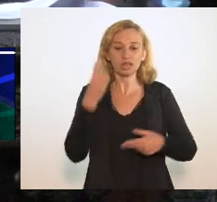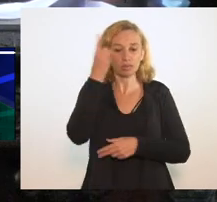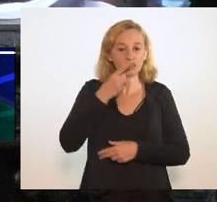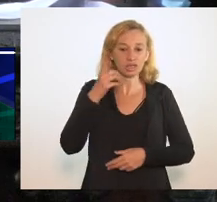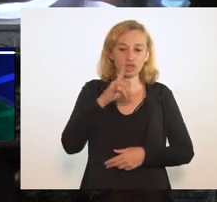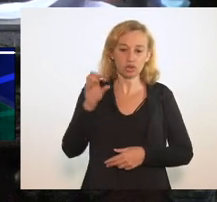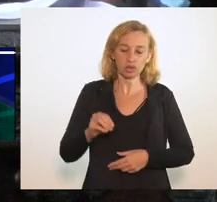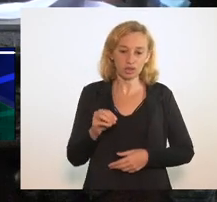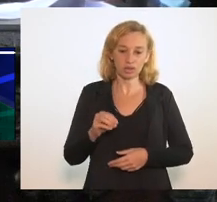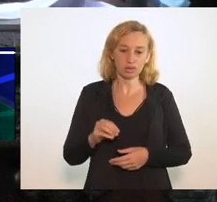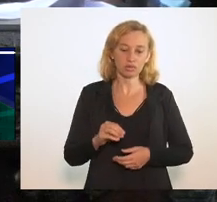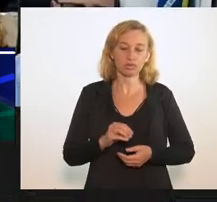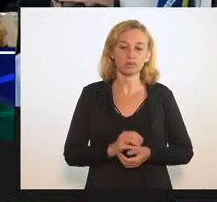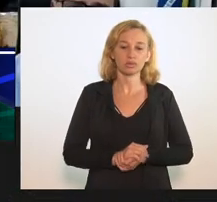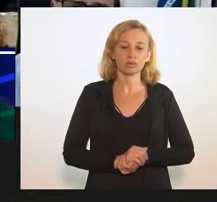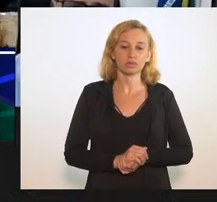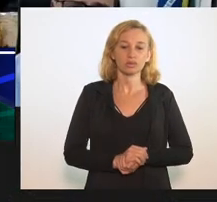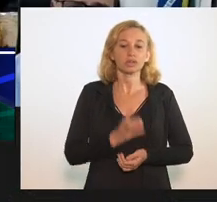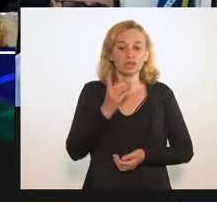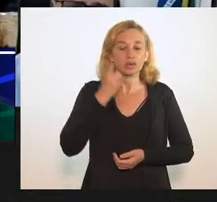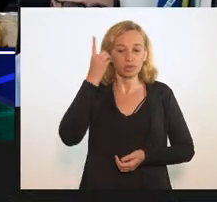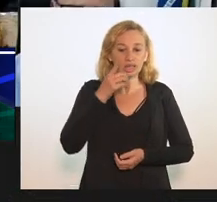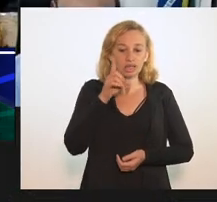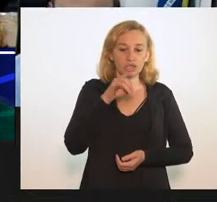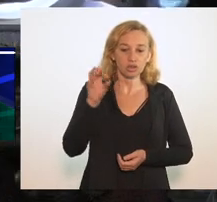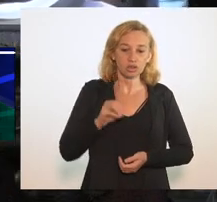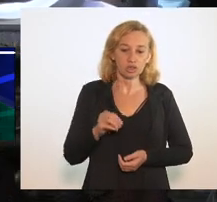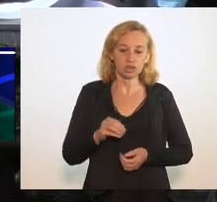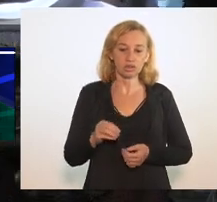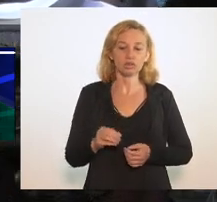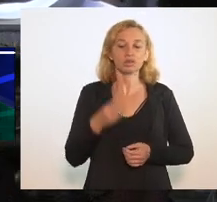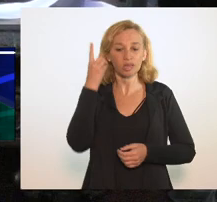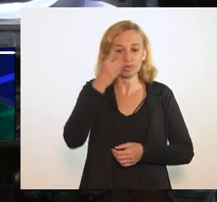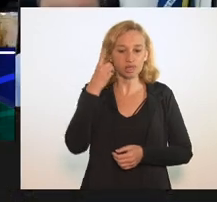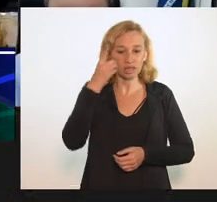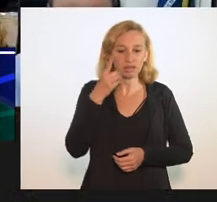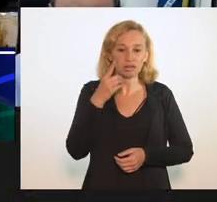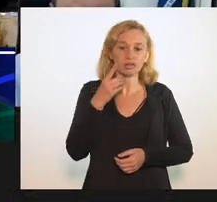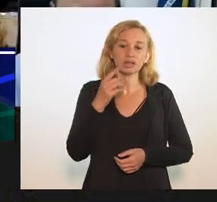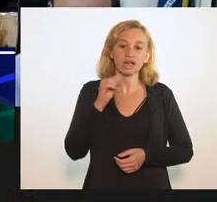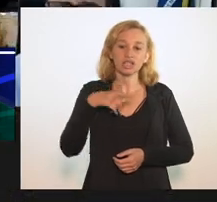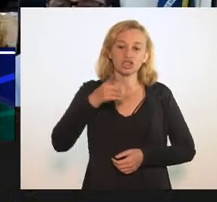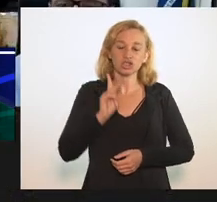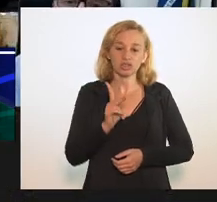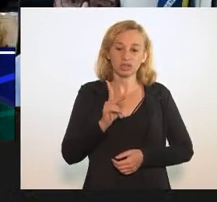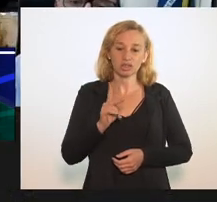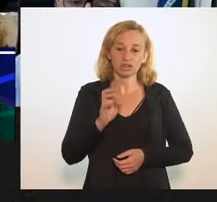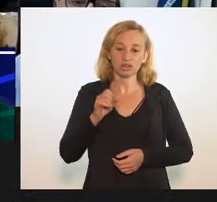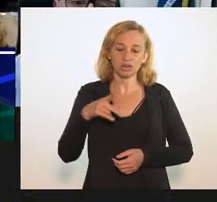Lins. Deputado Dionísio Lins, deputado Alexandre Knoploch.